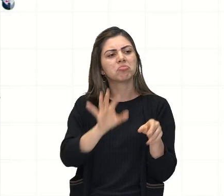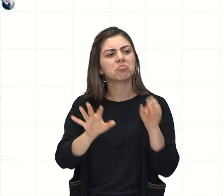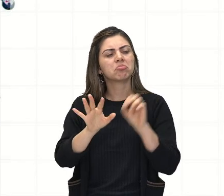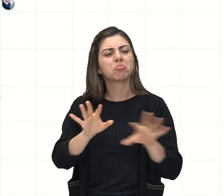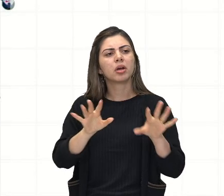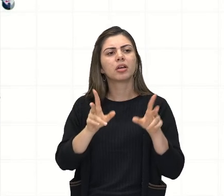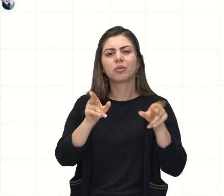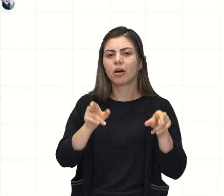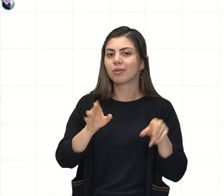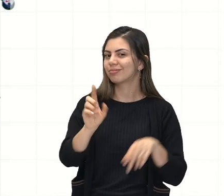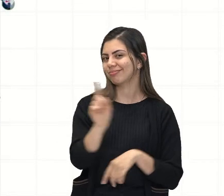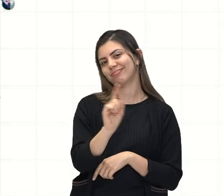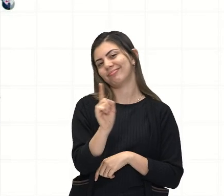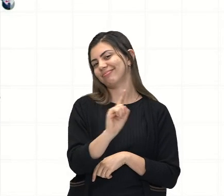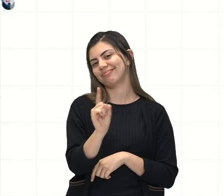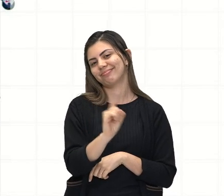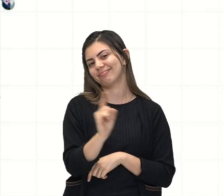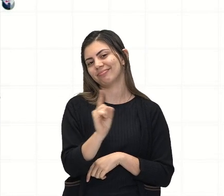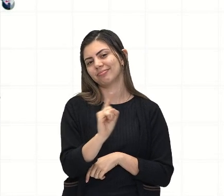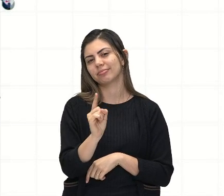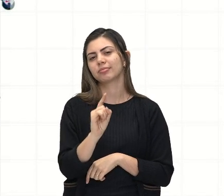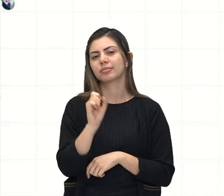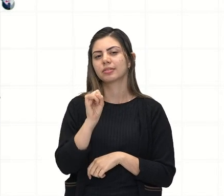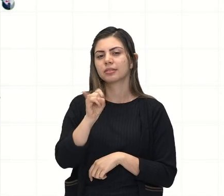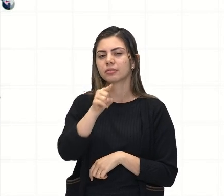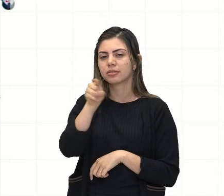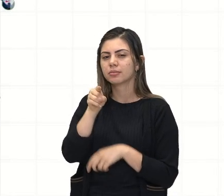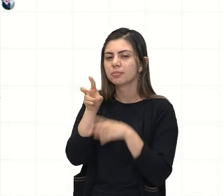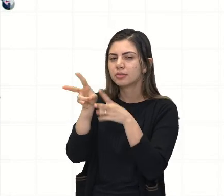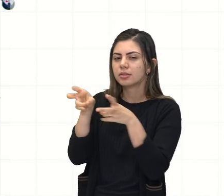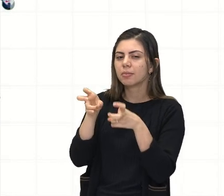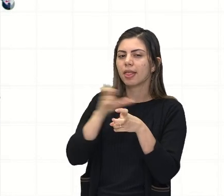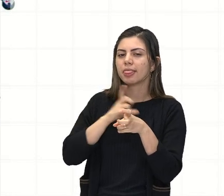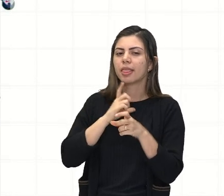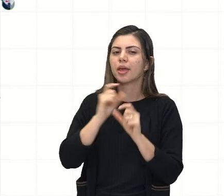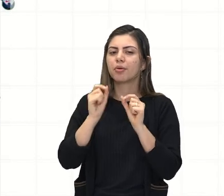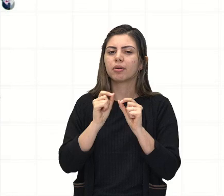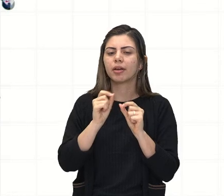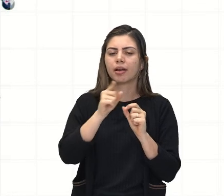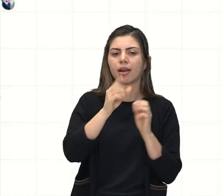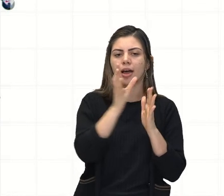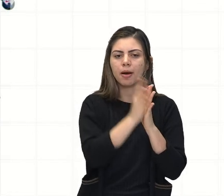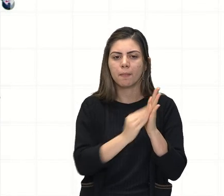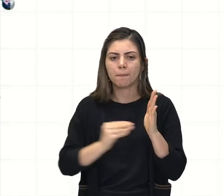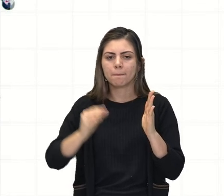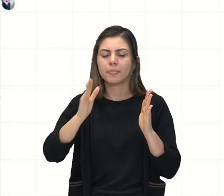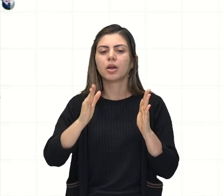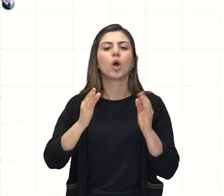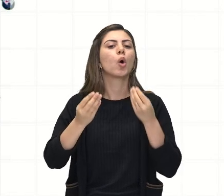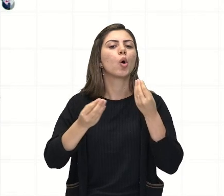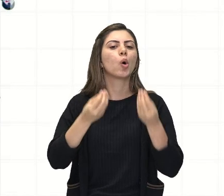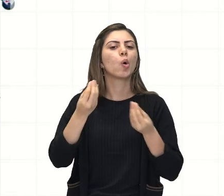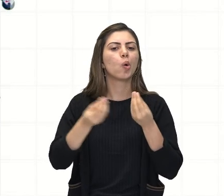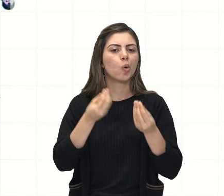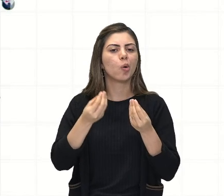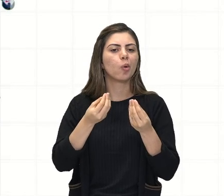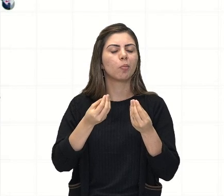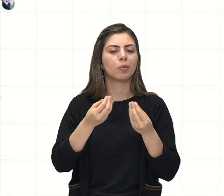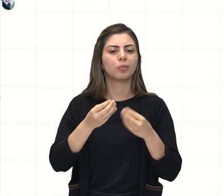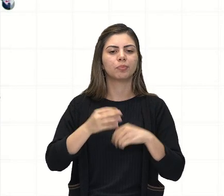Mas não estão, né? Olha, aqui a gente consegue verificar, ó, na reflexão nós temos